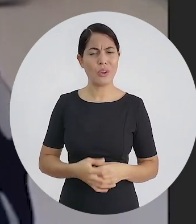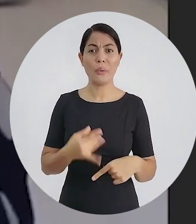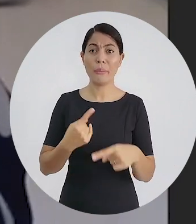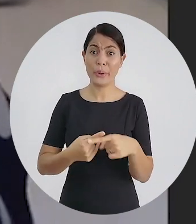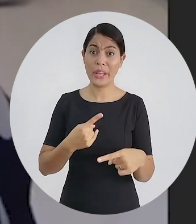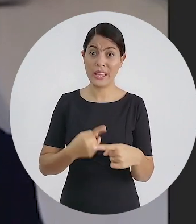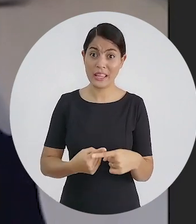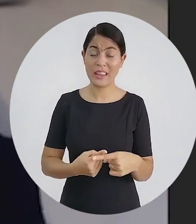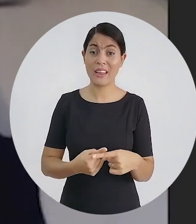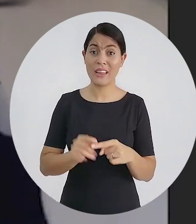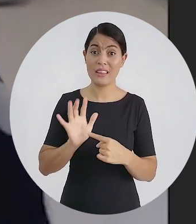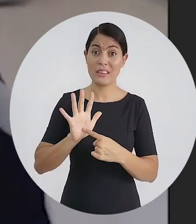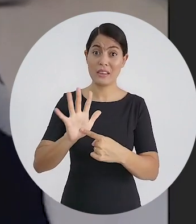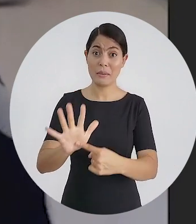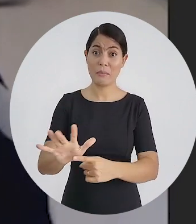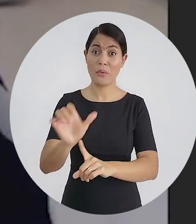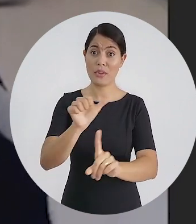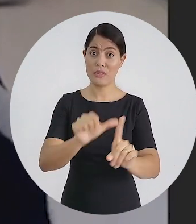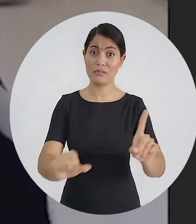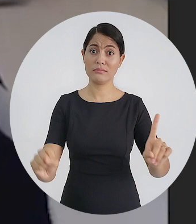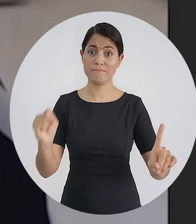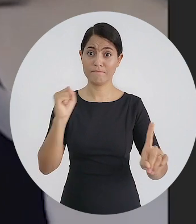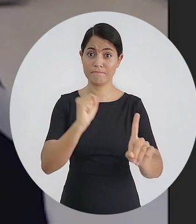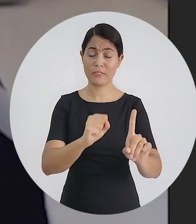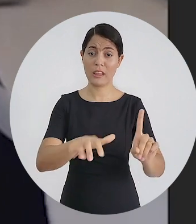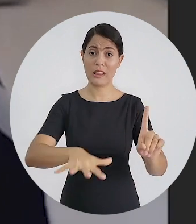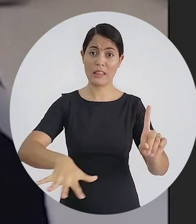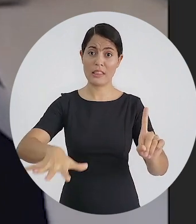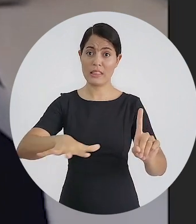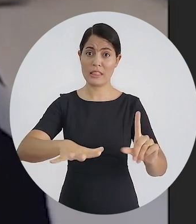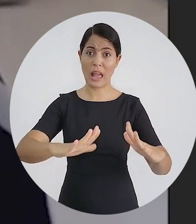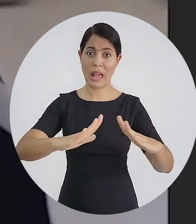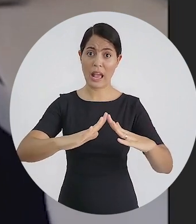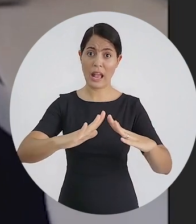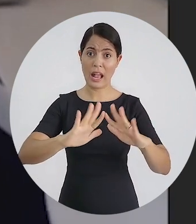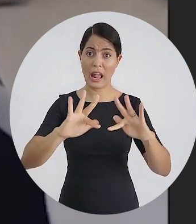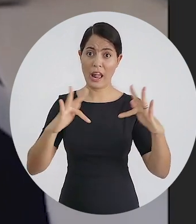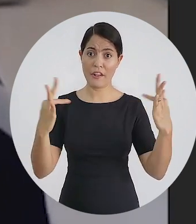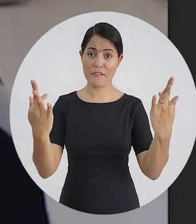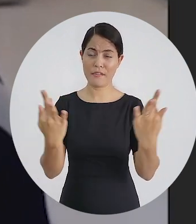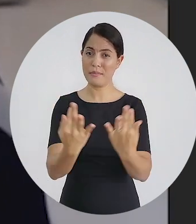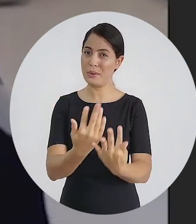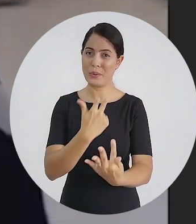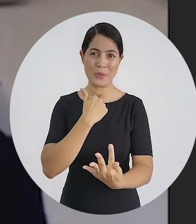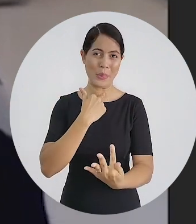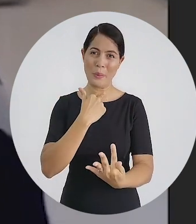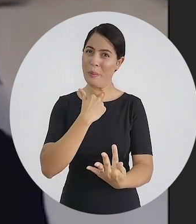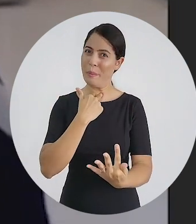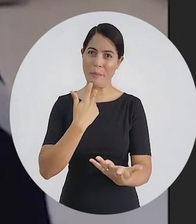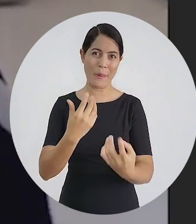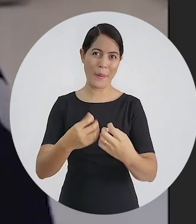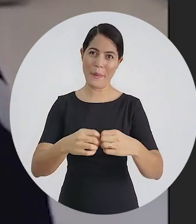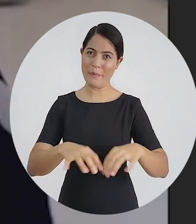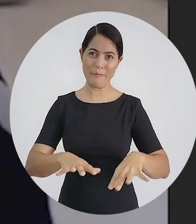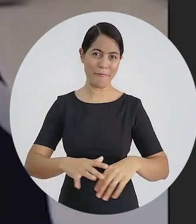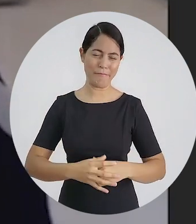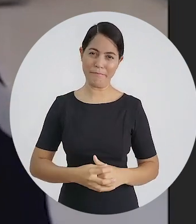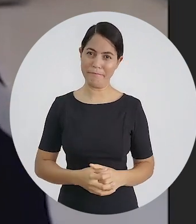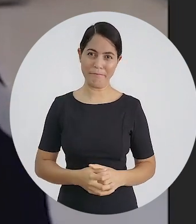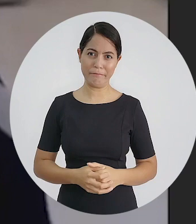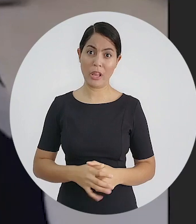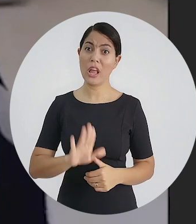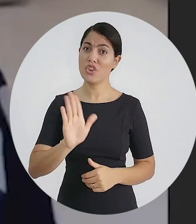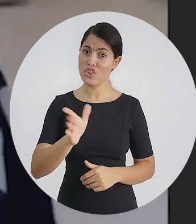e assassinatos de gênero e cometidos no ambiente doméstico não devem ser banalizados. A lei